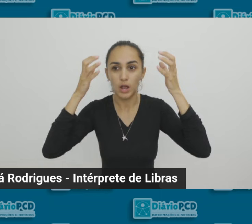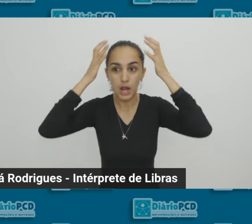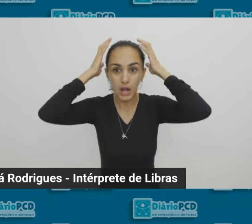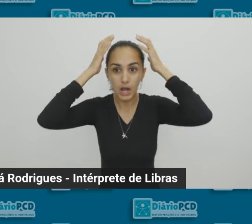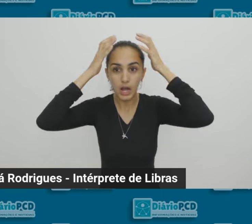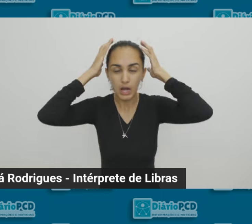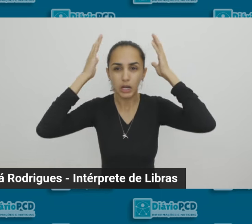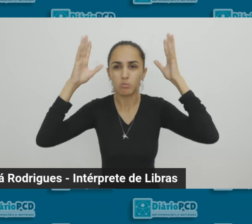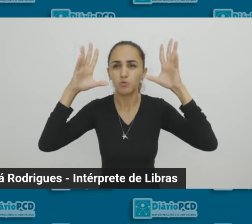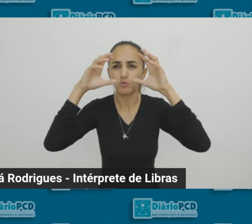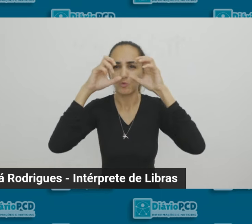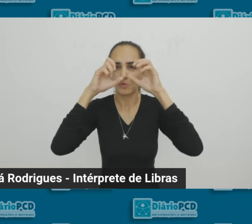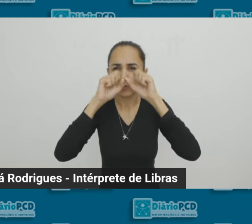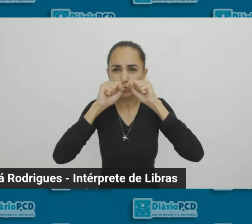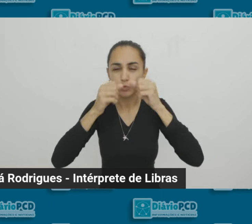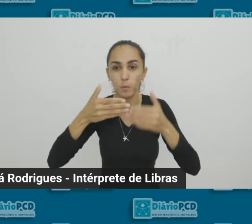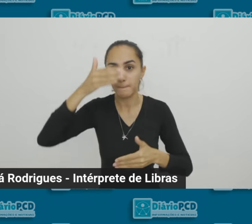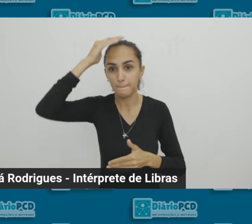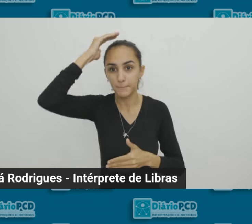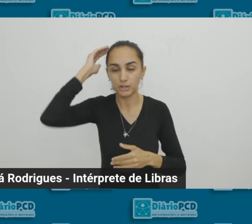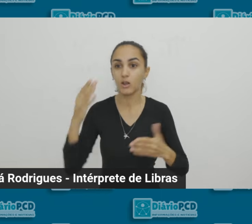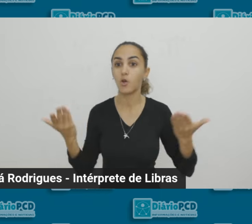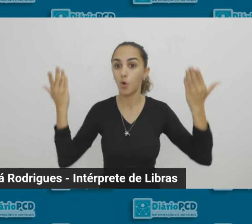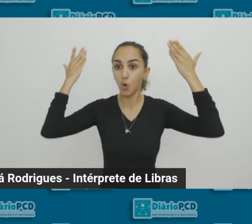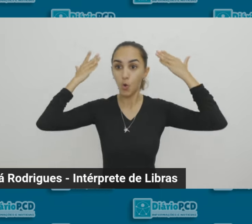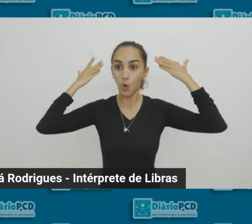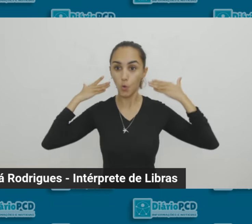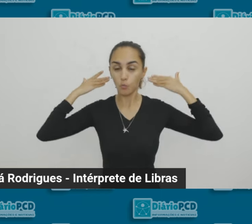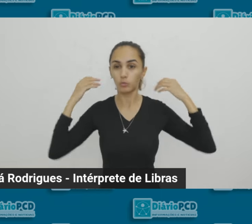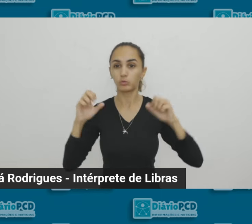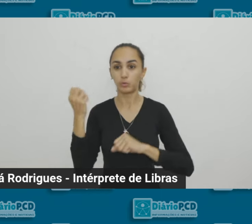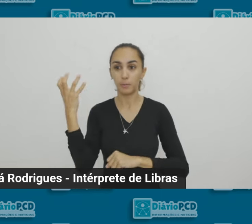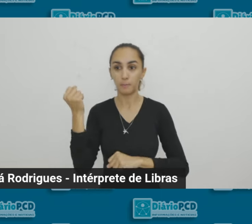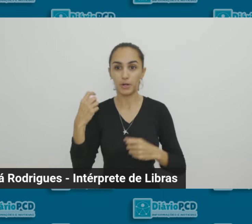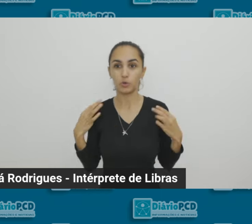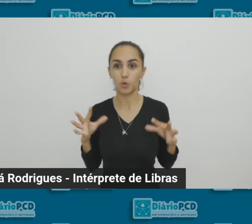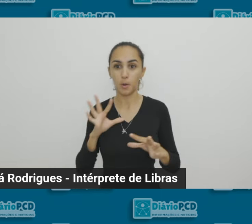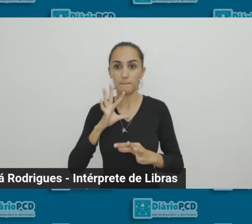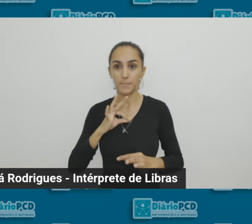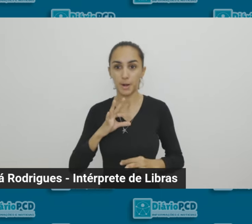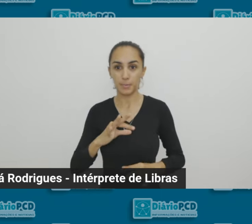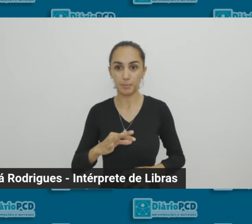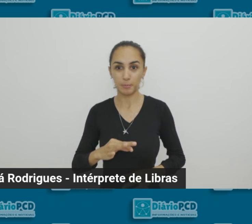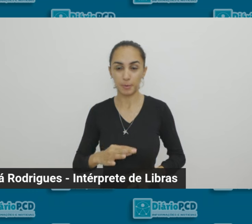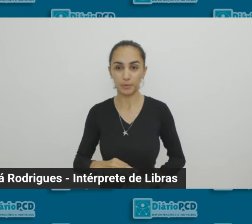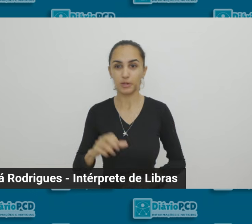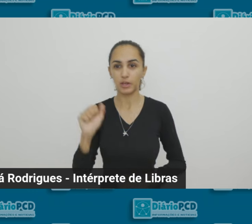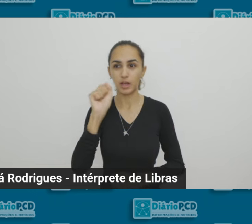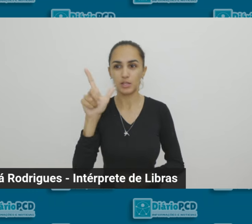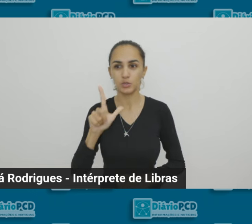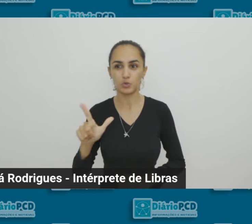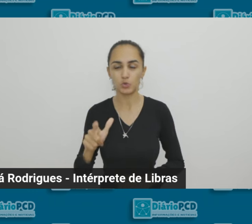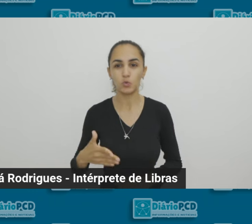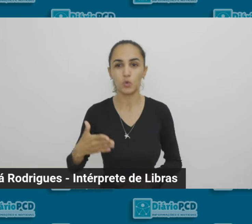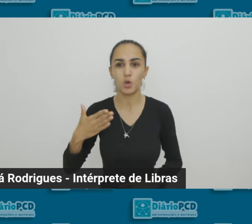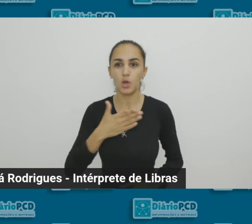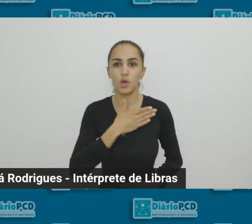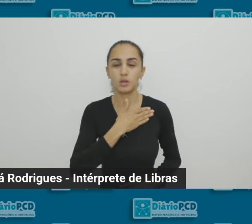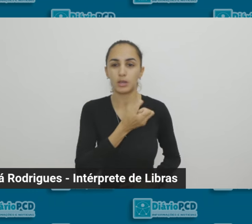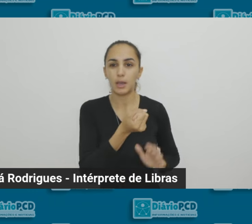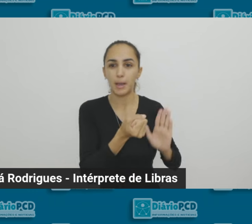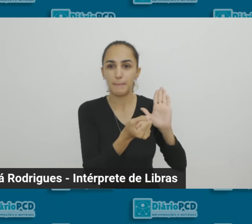penteados para trás, ao fundo um painel branco, eu visto uma camisa azul do meu peito do lado direito, bem acima, a logomarca